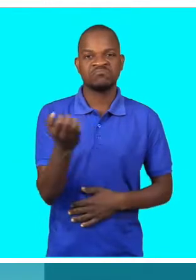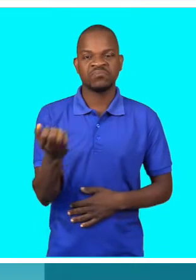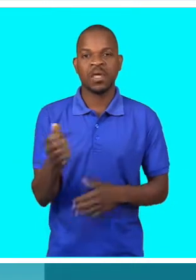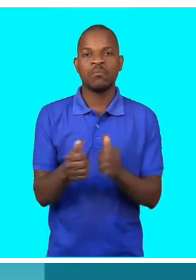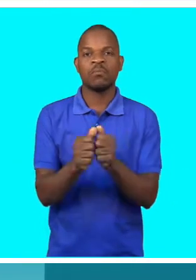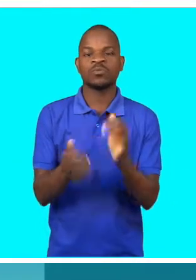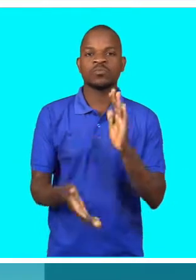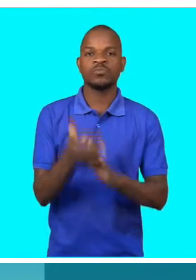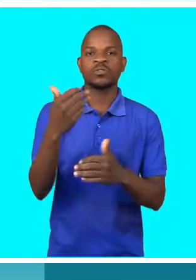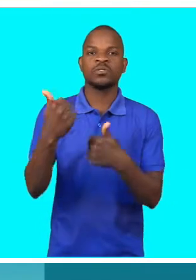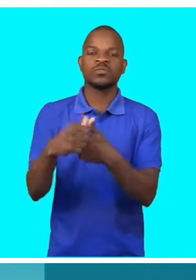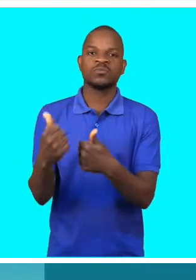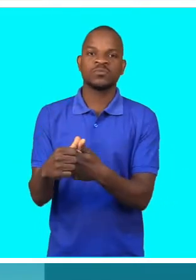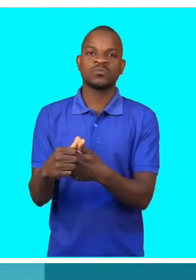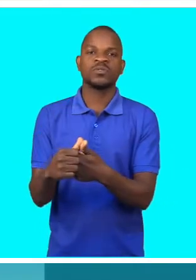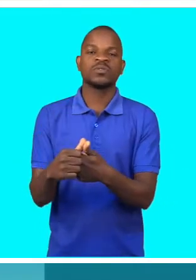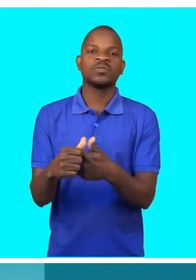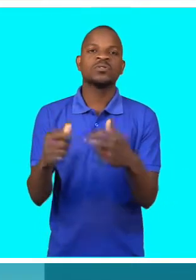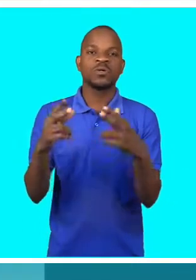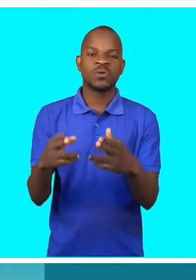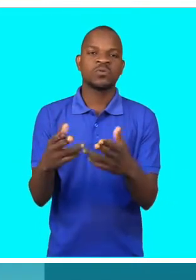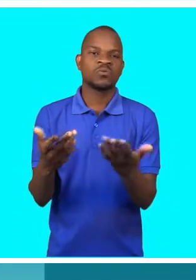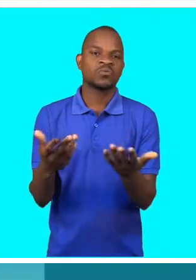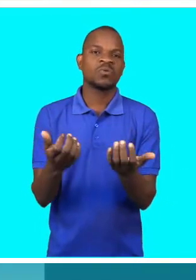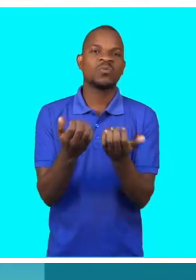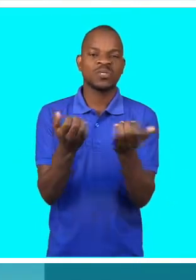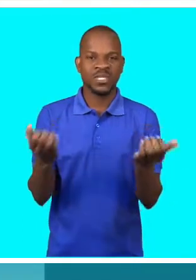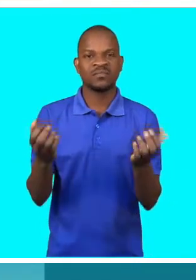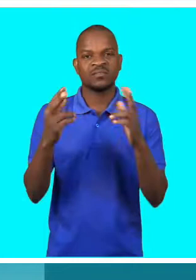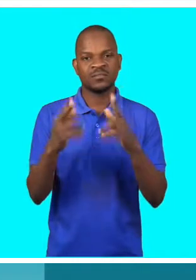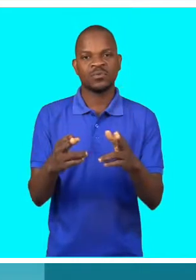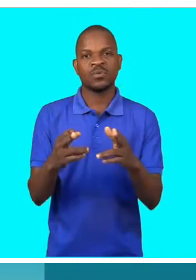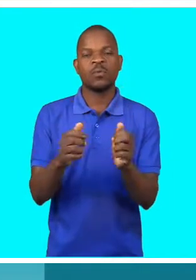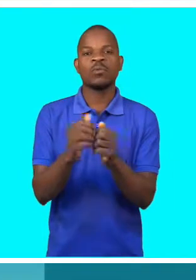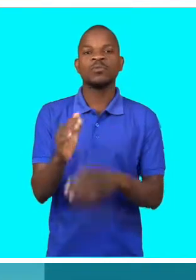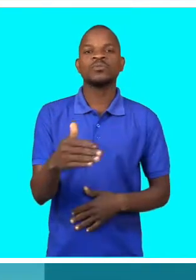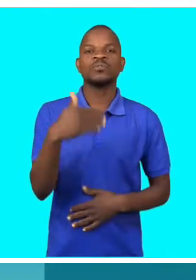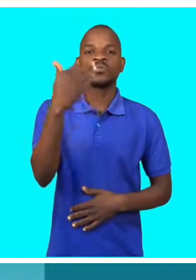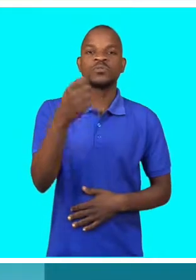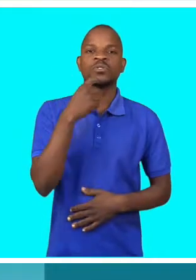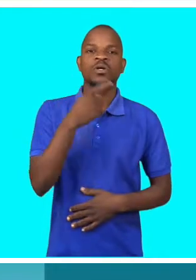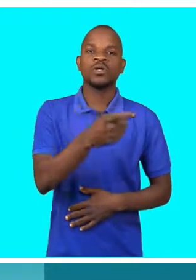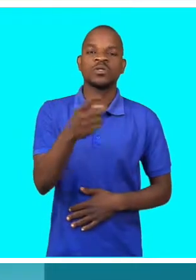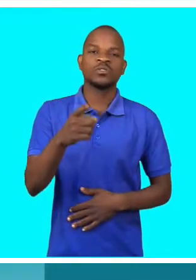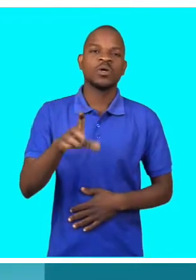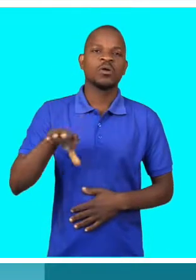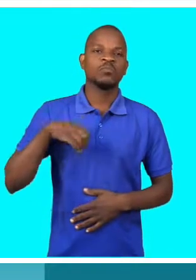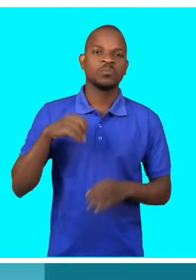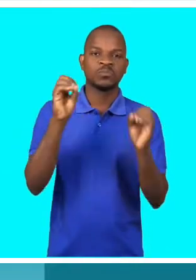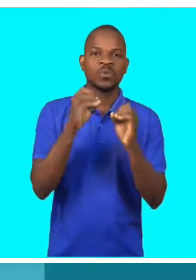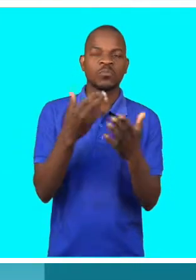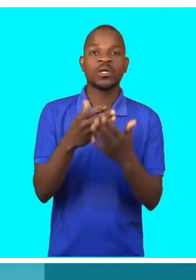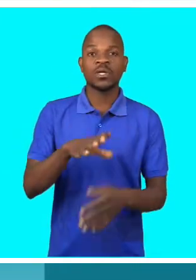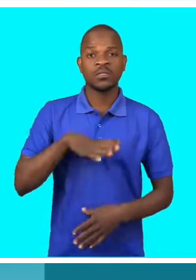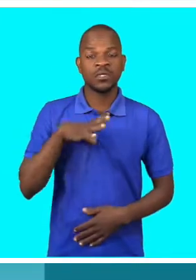idade. E namoram também com uns moços, digamos, menores também. Para depois dizer que eles não nos assumiram